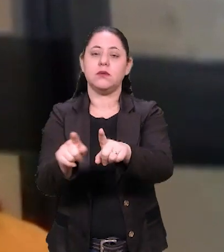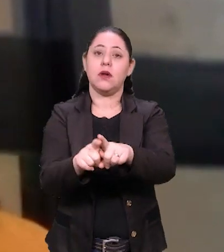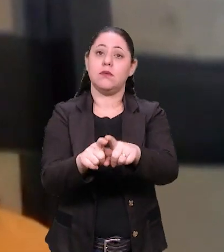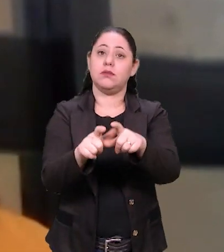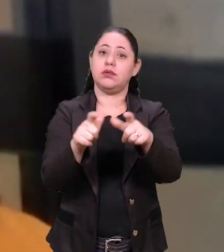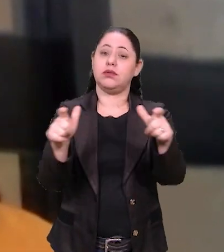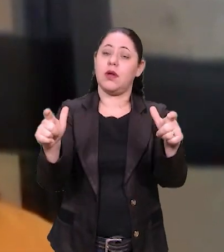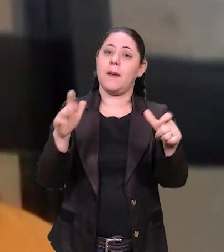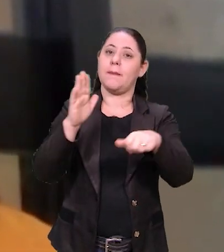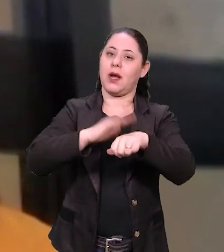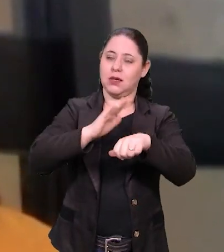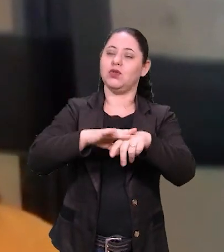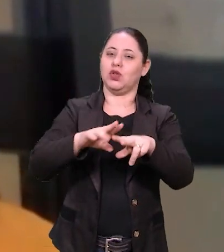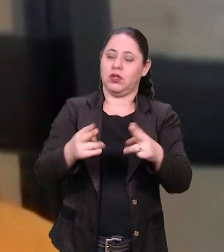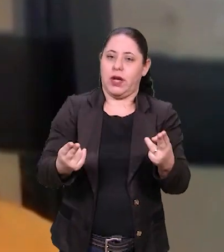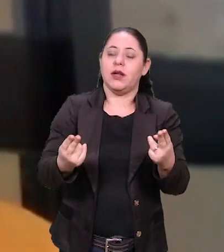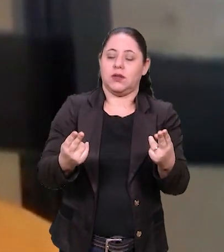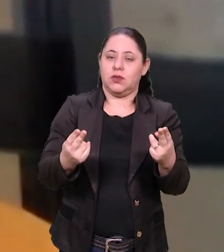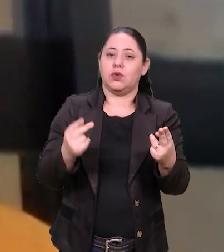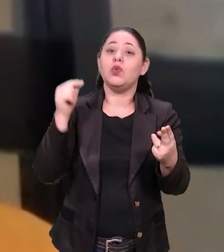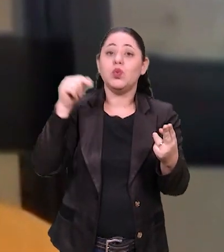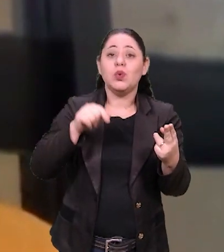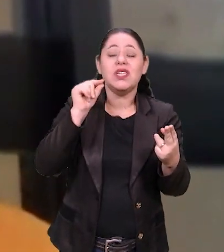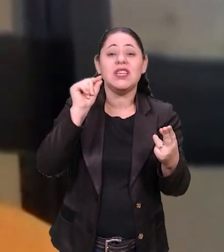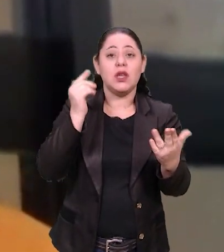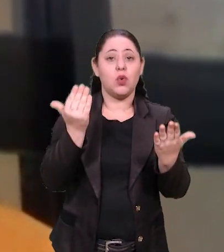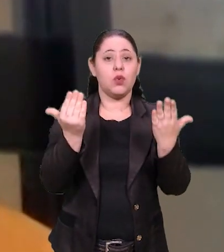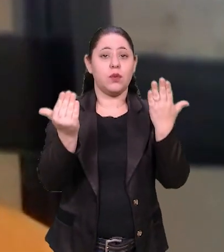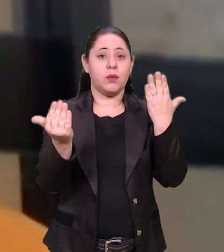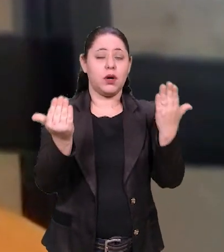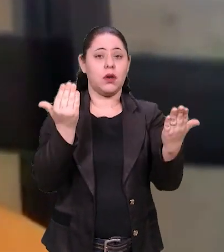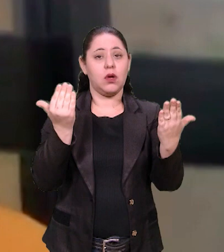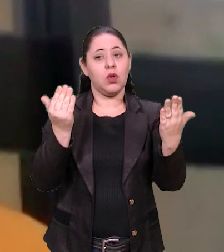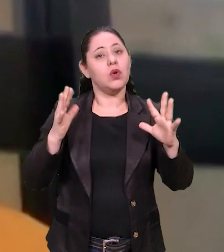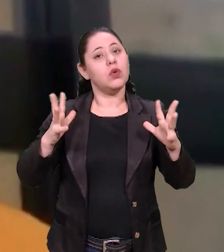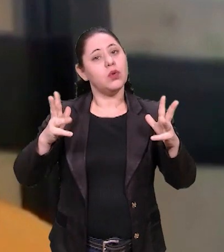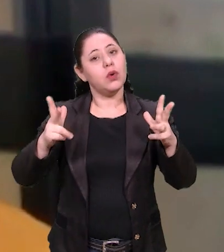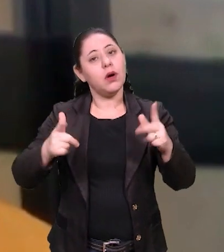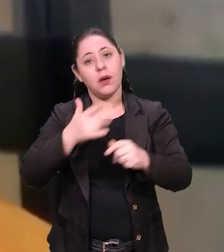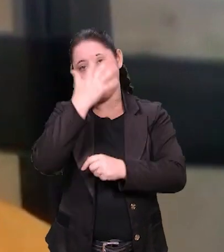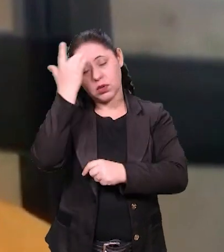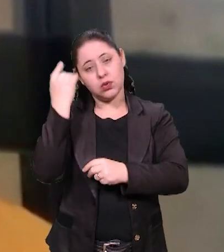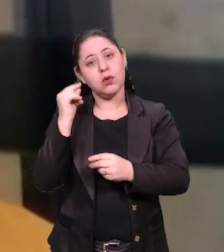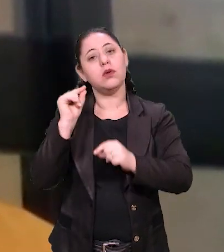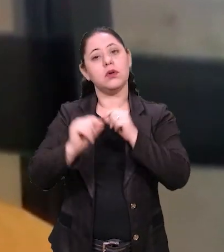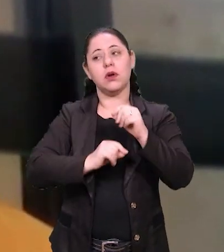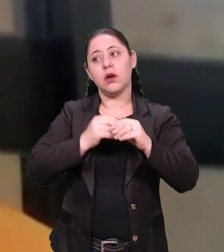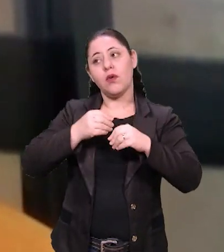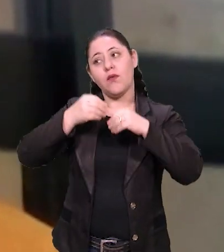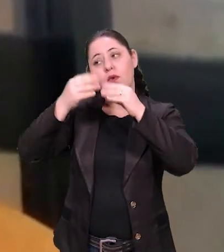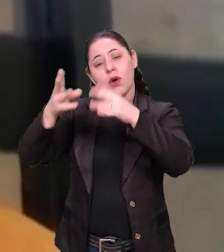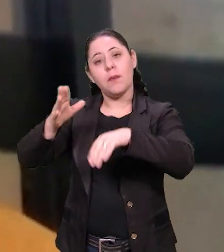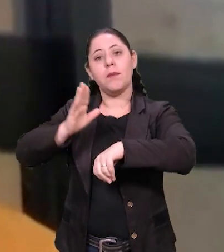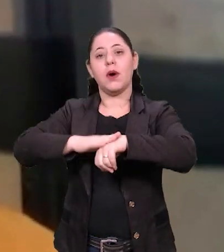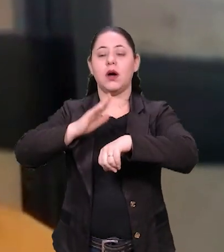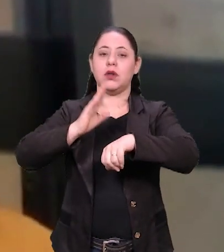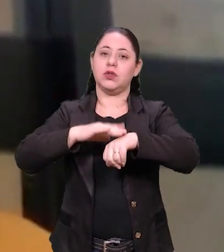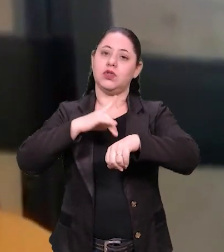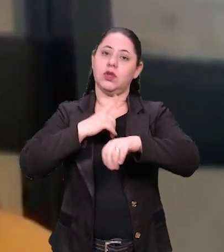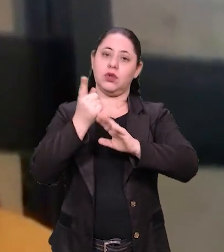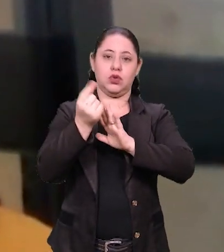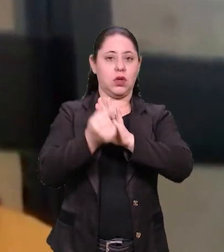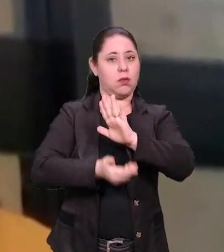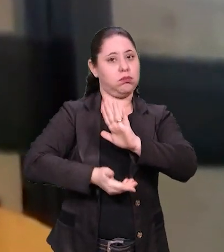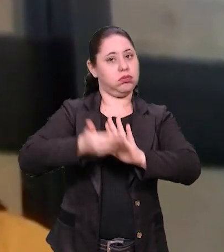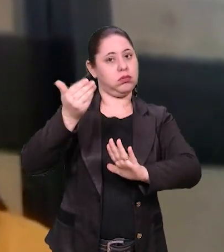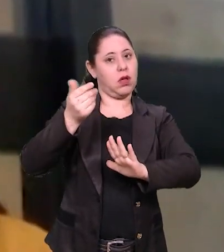honestos do que aqui, de qualquer forma, as pessoas devolveram mais quando tinha dinheiro. Então, essa explicação é válida